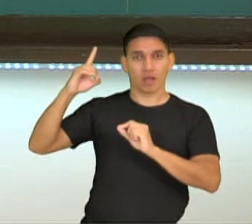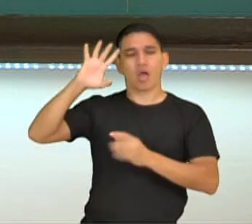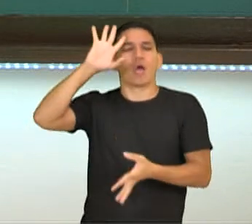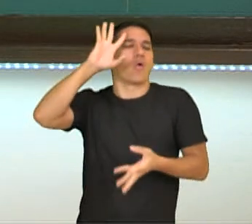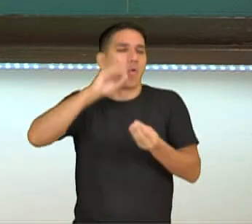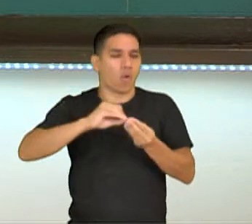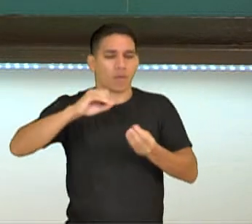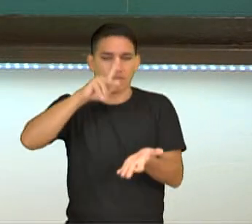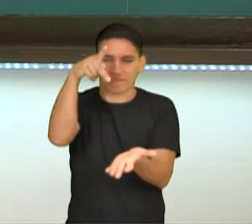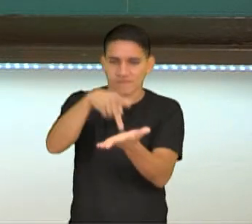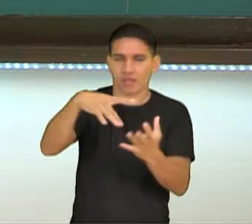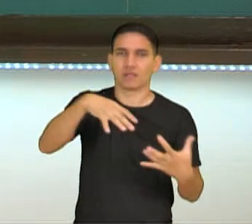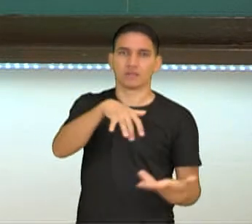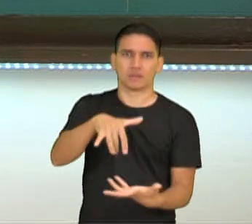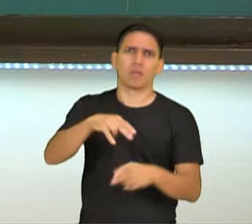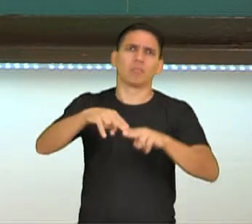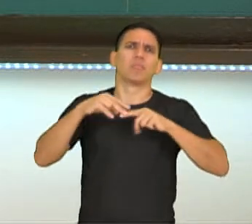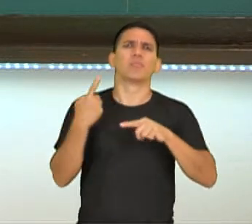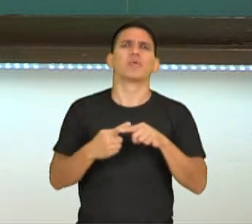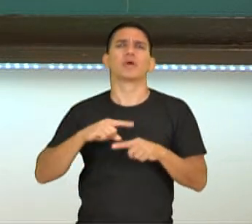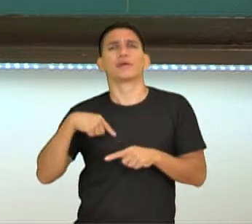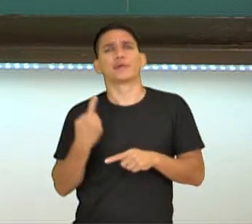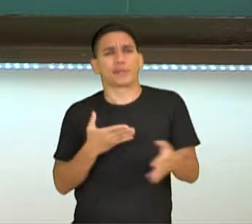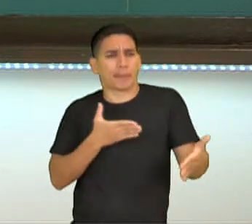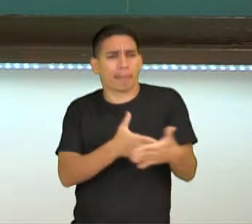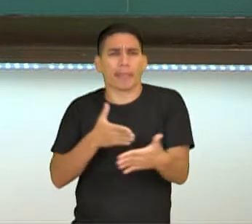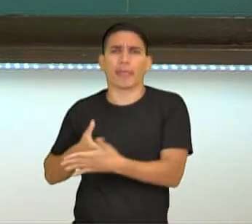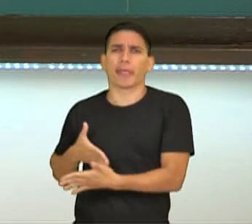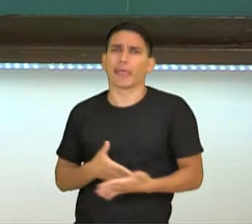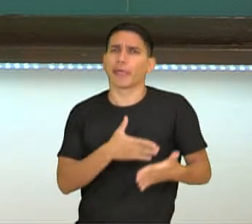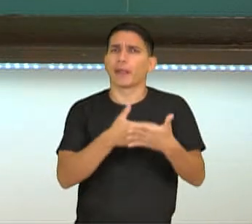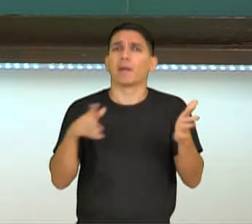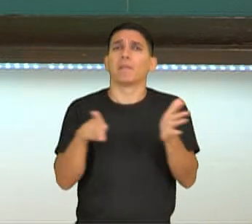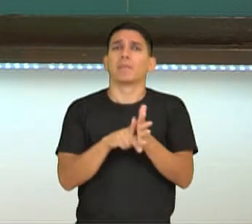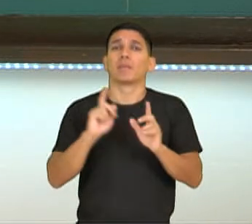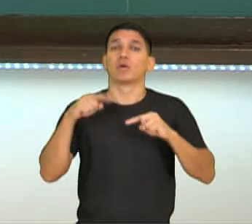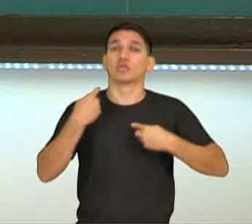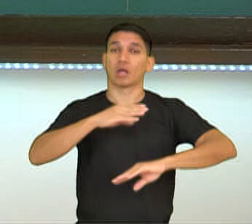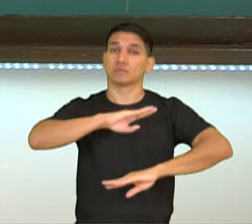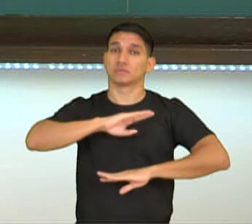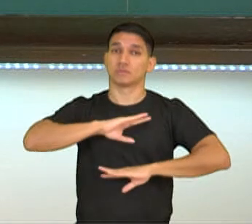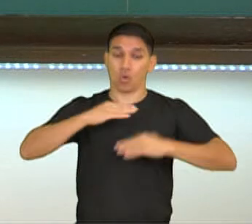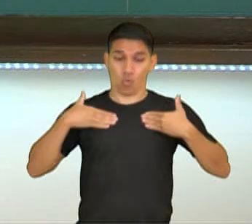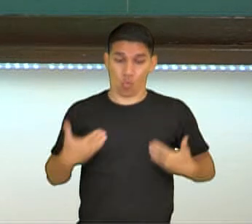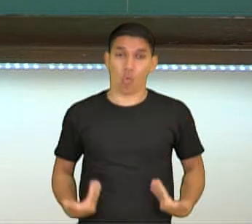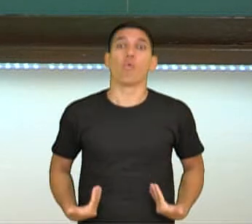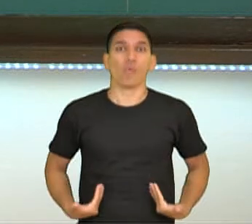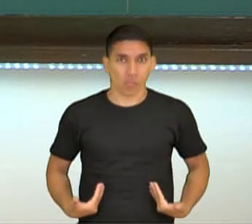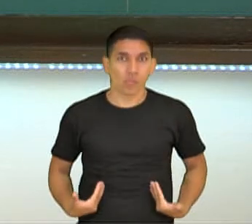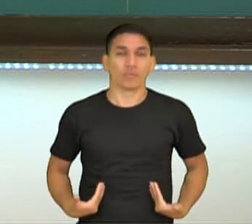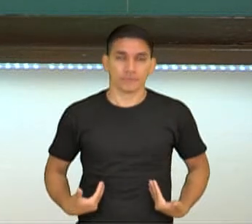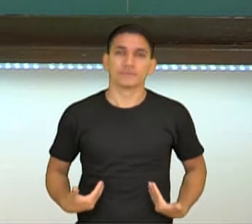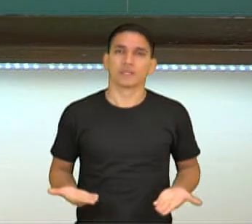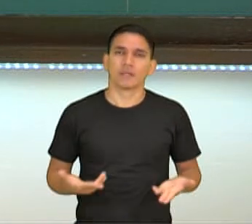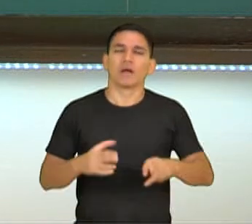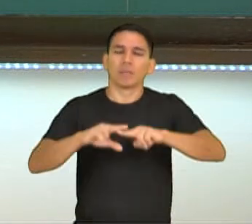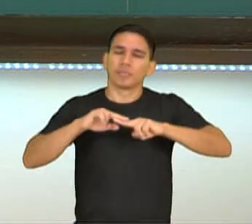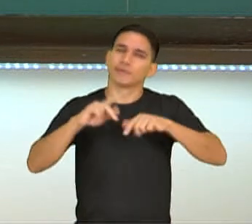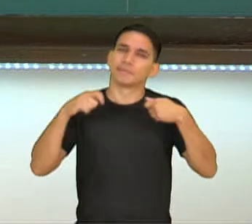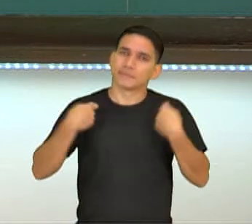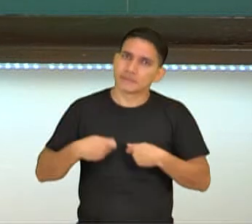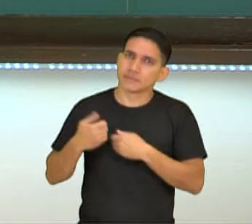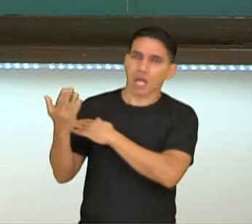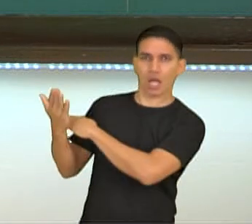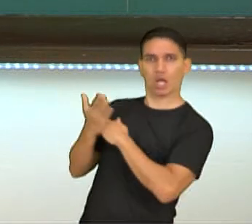mundo. Até porque, por essa limitação que é oriunda, né, da nossa questão corpórea, né, do nosso corpo, nós vamos precisar